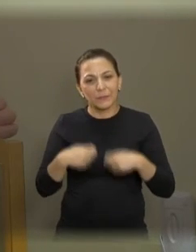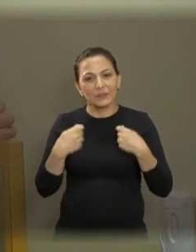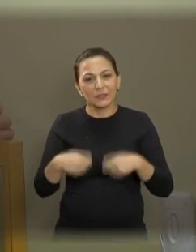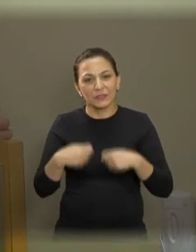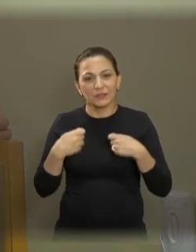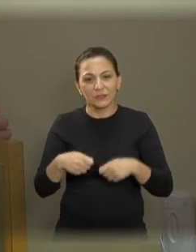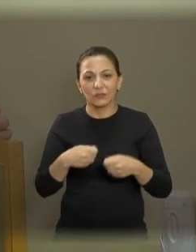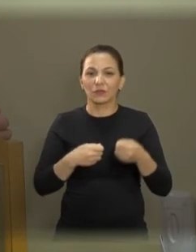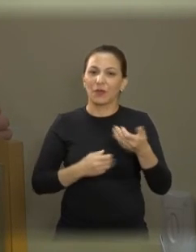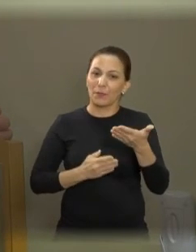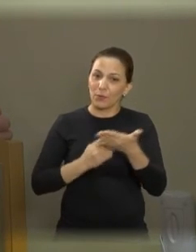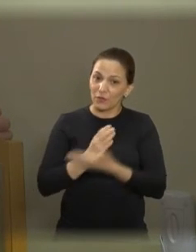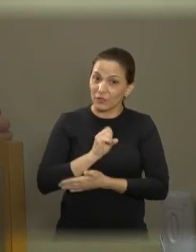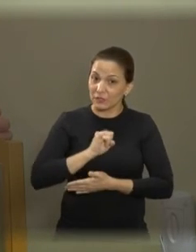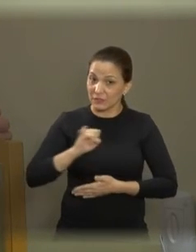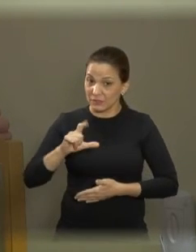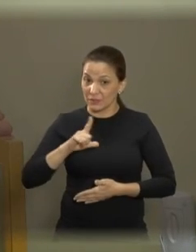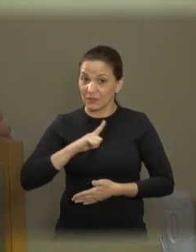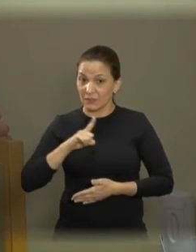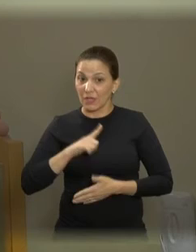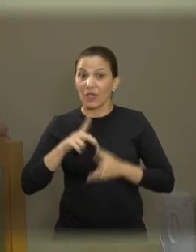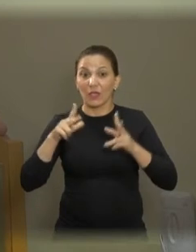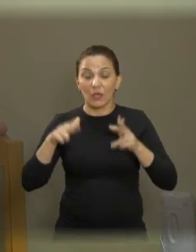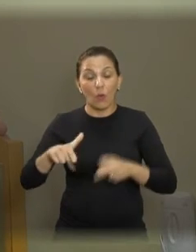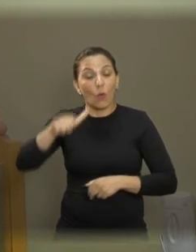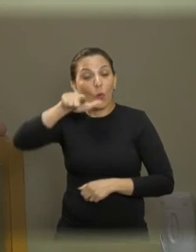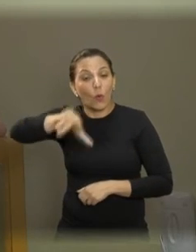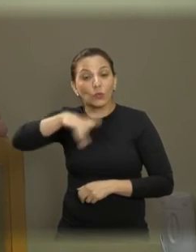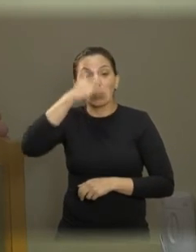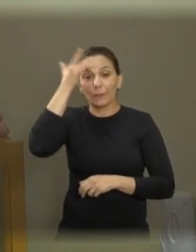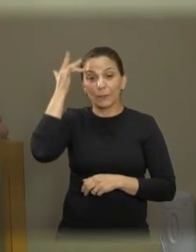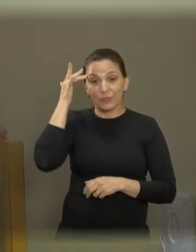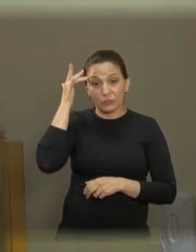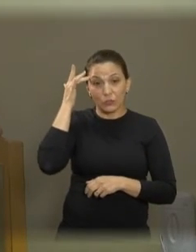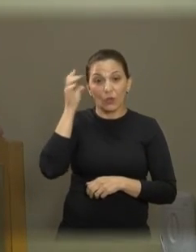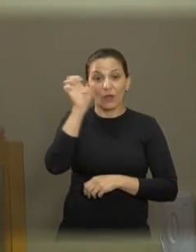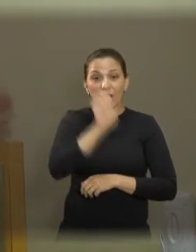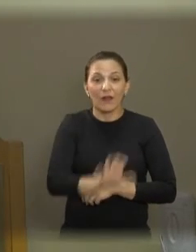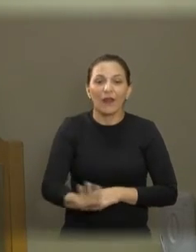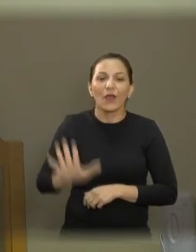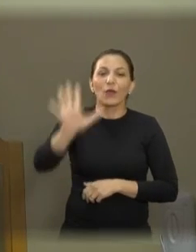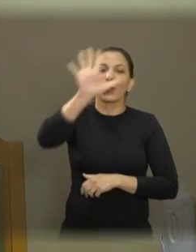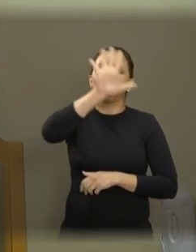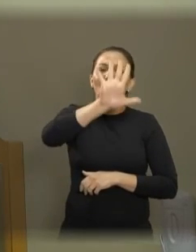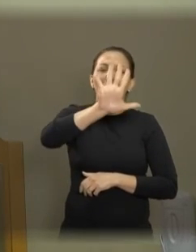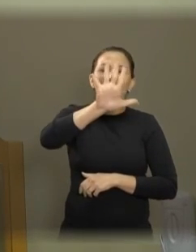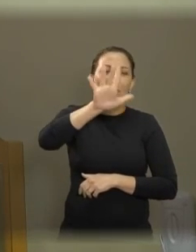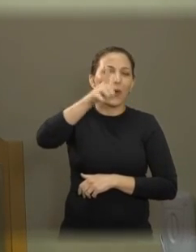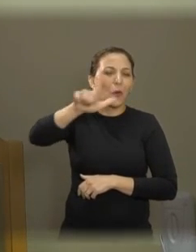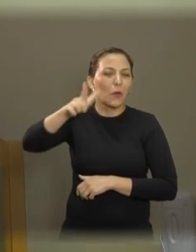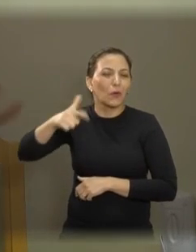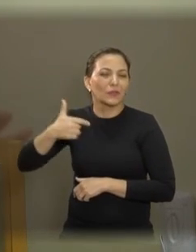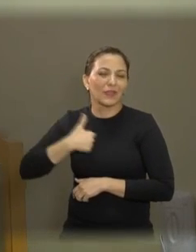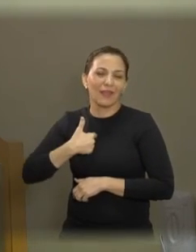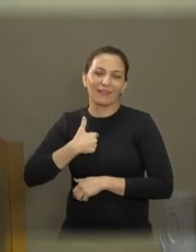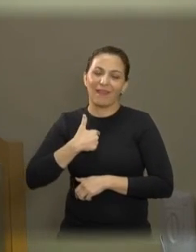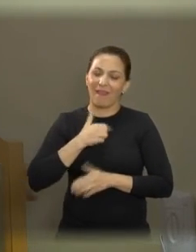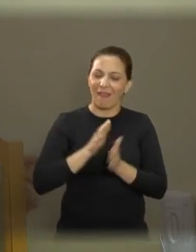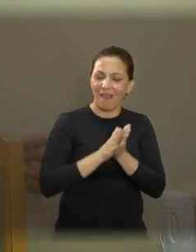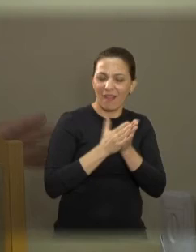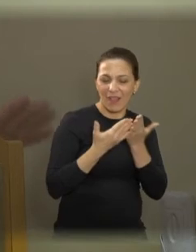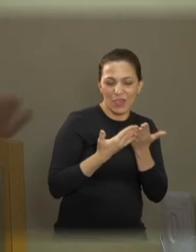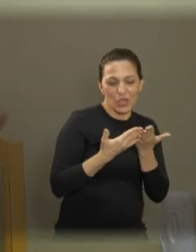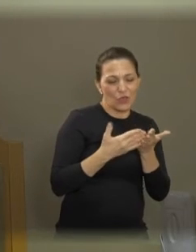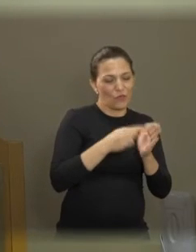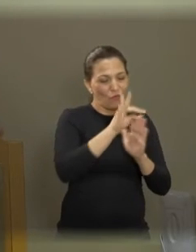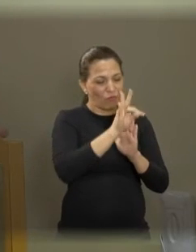fazer... É aprovado se eu fizer o mesmo que o cara fez lá na Europa. Ou lá em qualquer... Aí sim, eu tenho as referências. Eu não